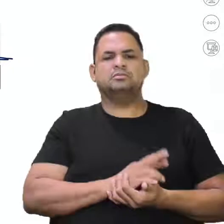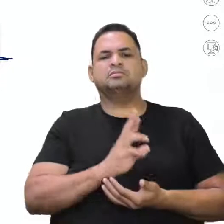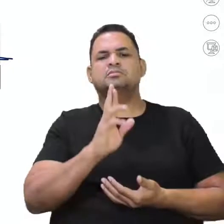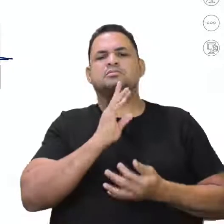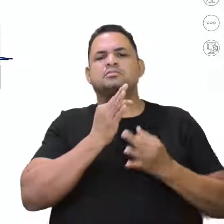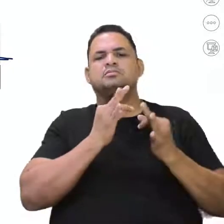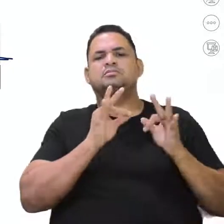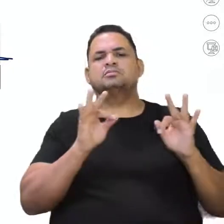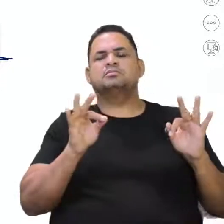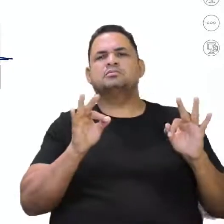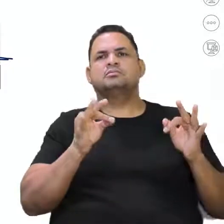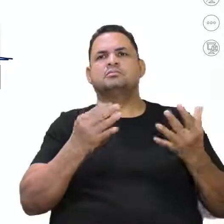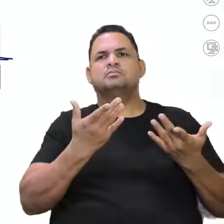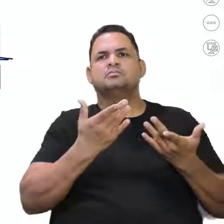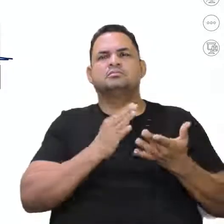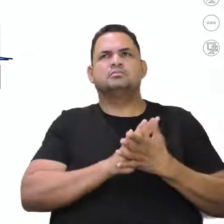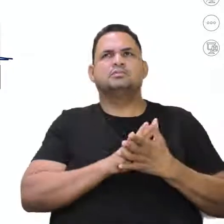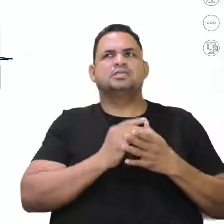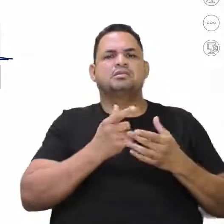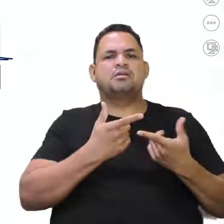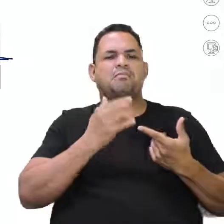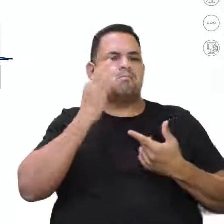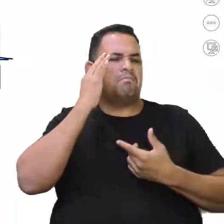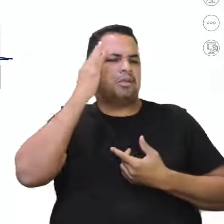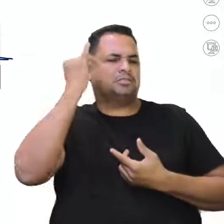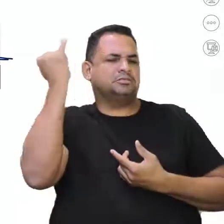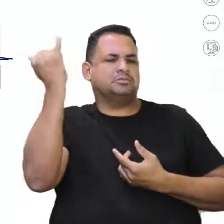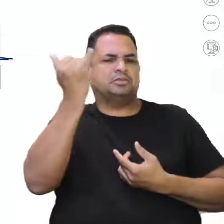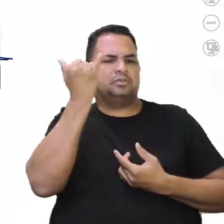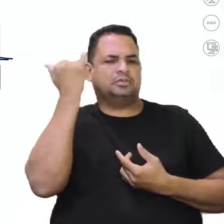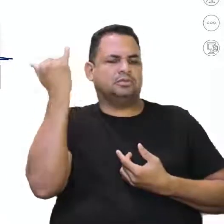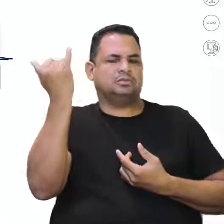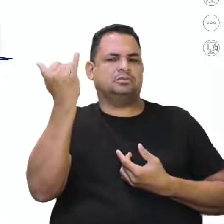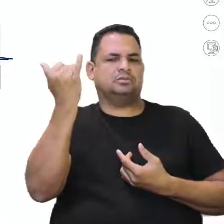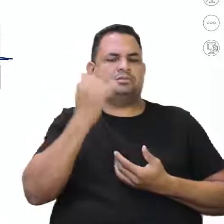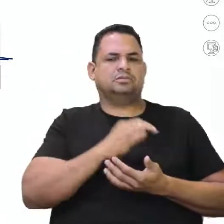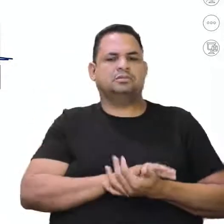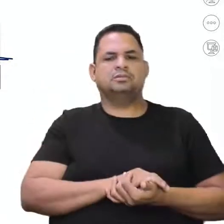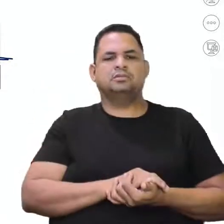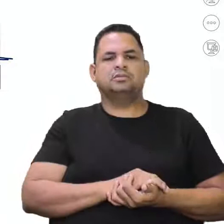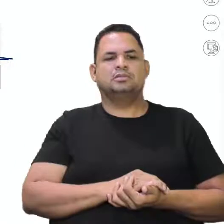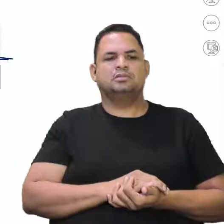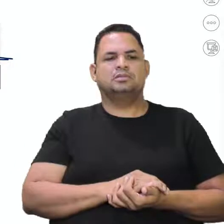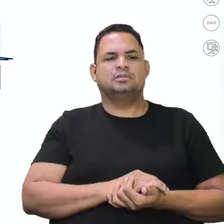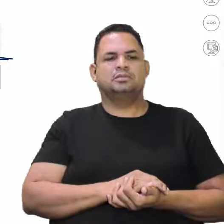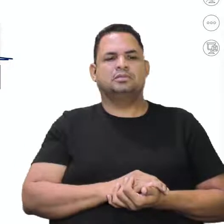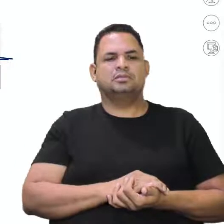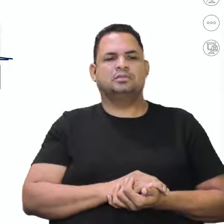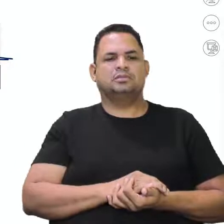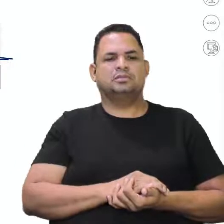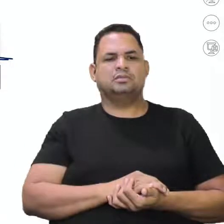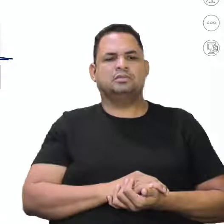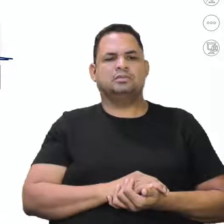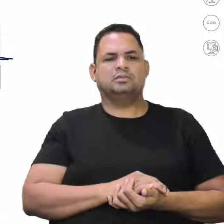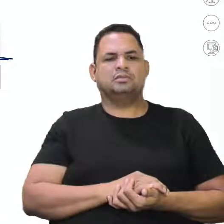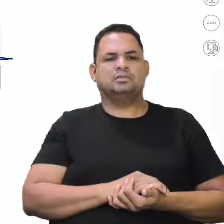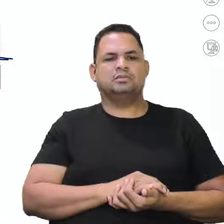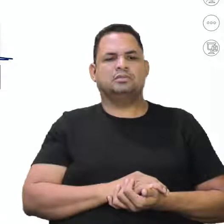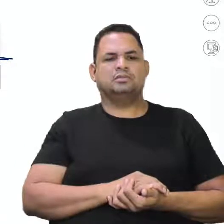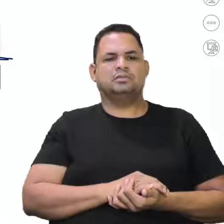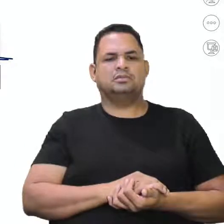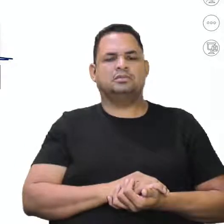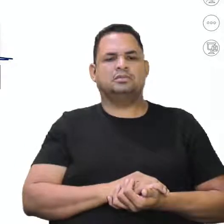respostas simples de grandes mentes. Aí temos o resto aqui, ó. Compiled by Gemma, Elwin